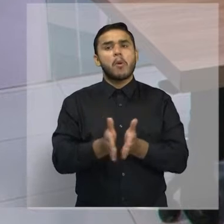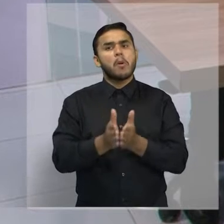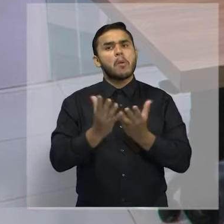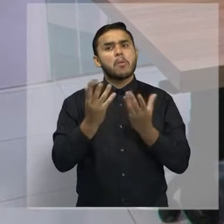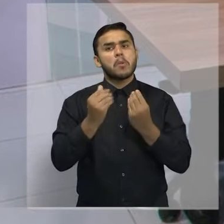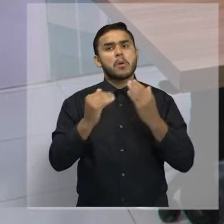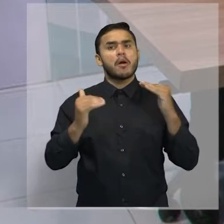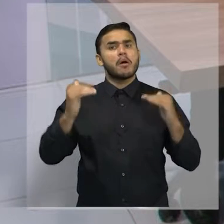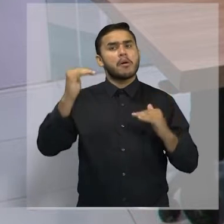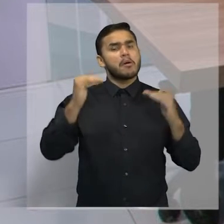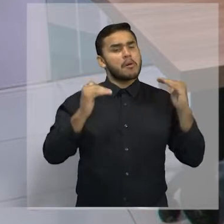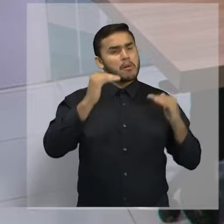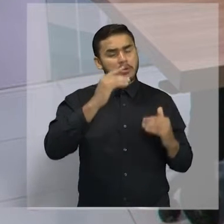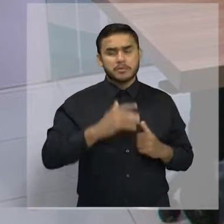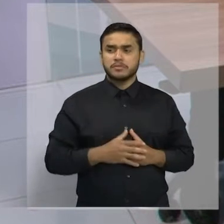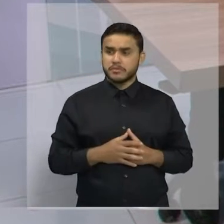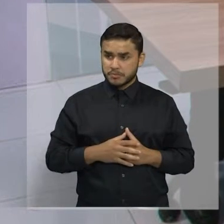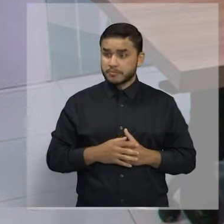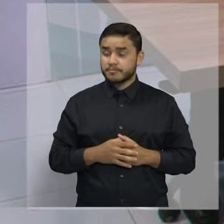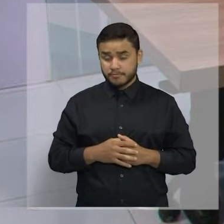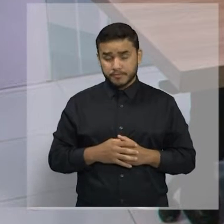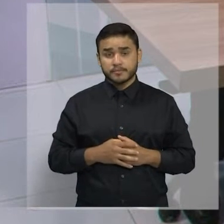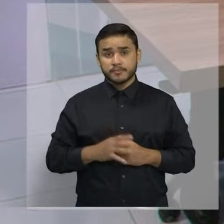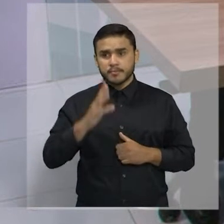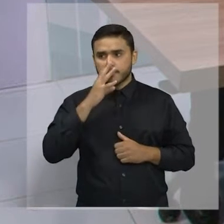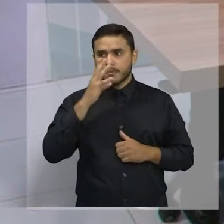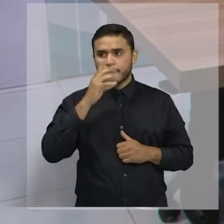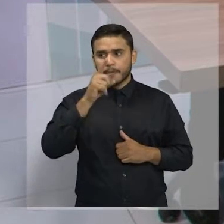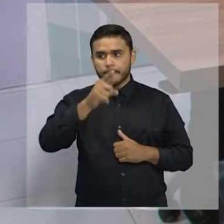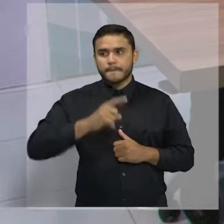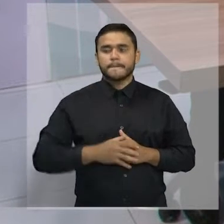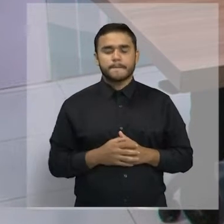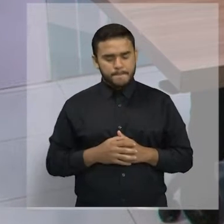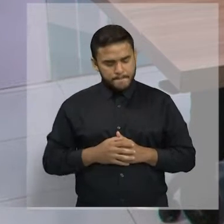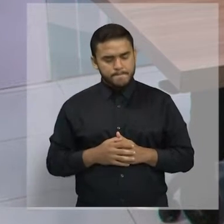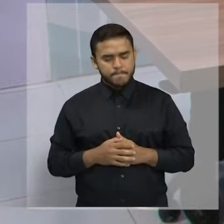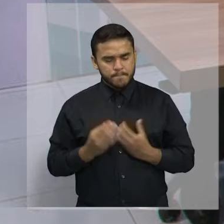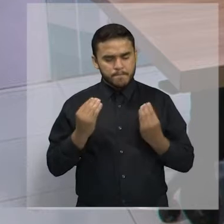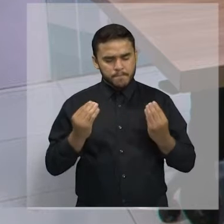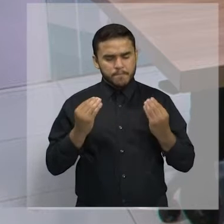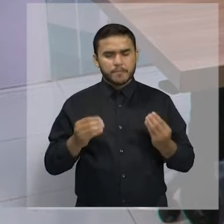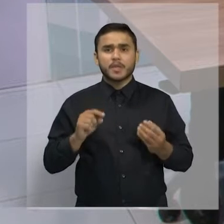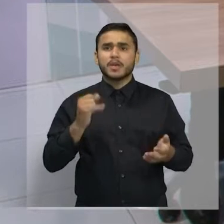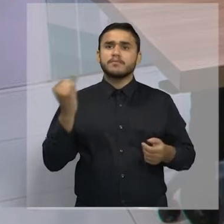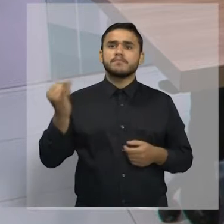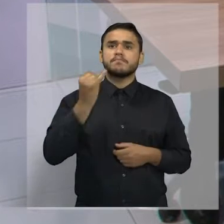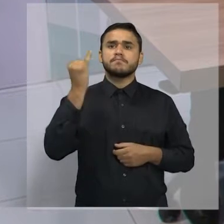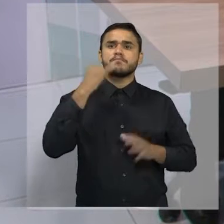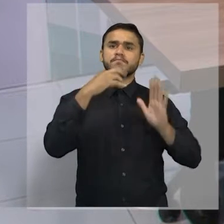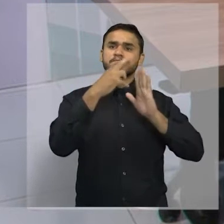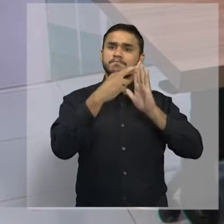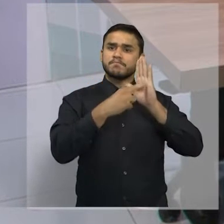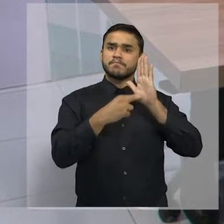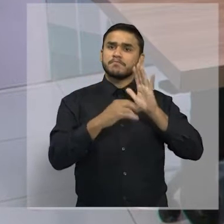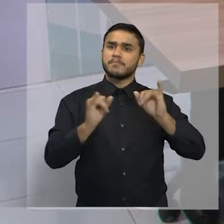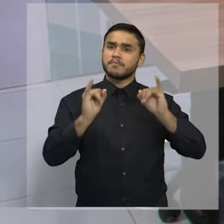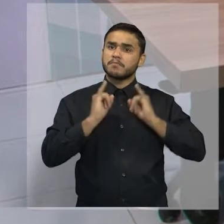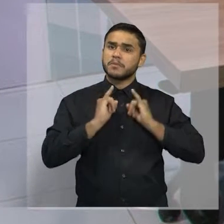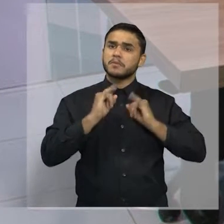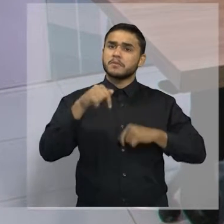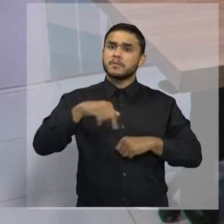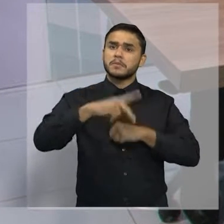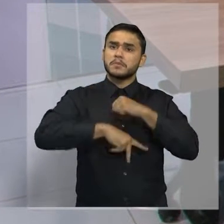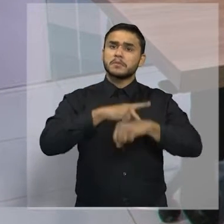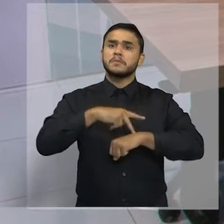nosso, percebe o assinante, quão mais importante torna-se a Previdência Social para o